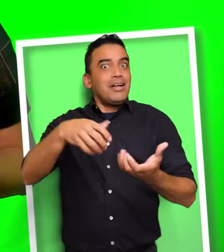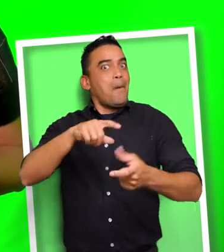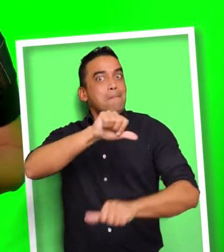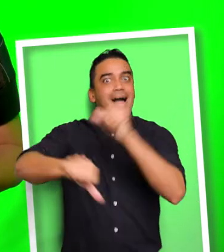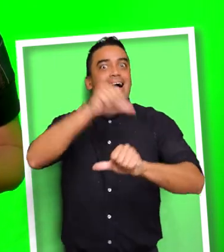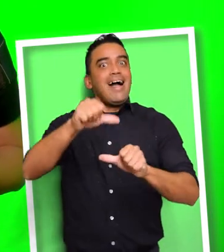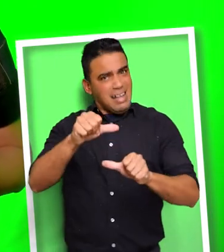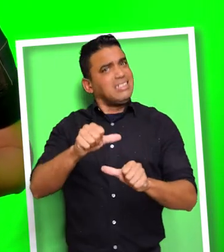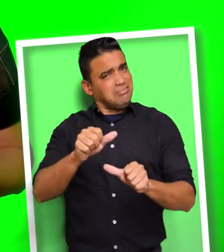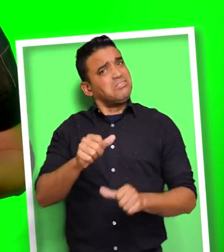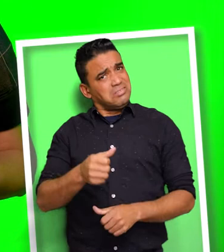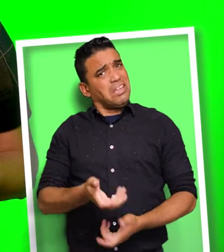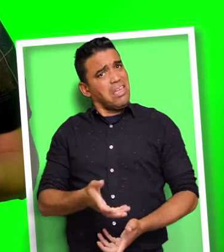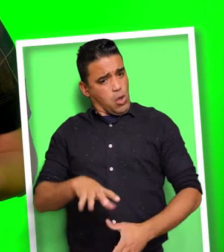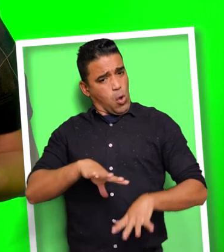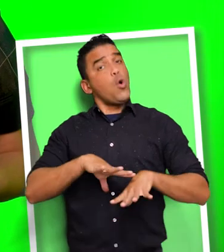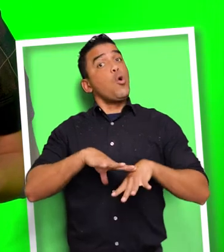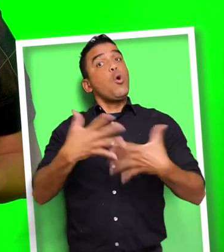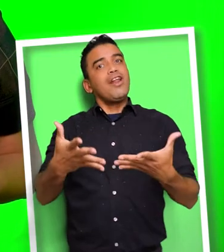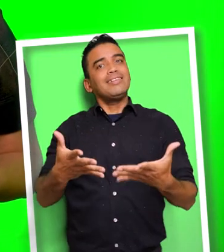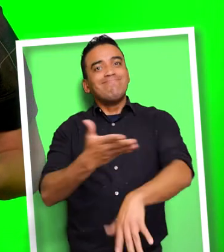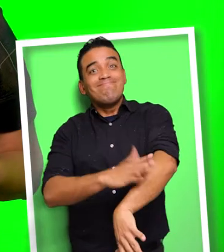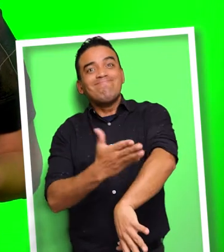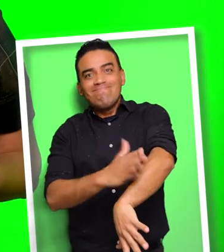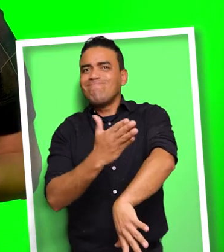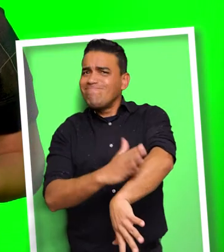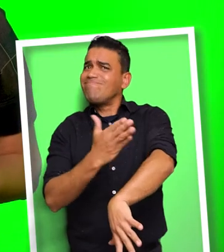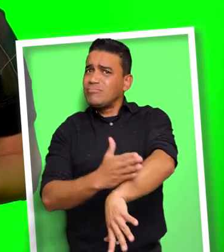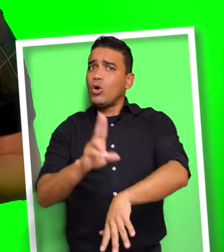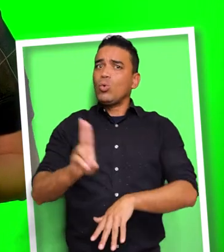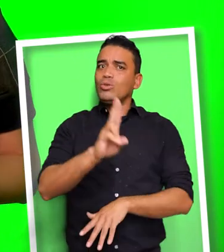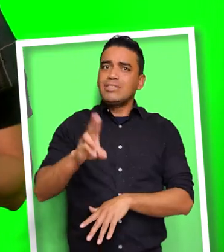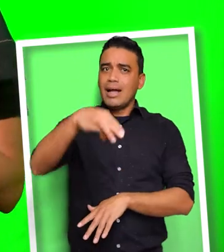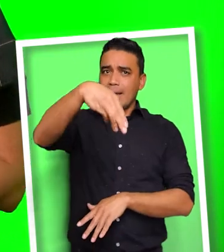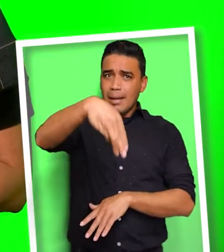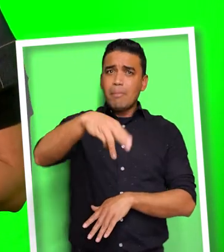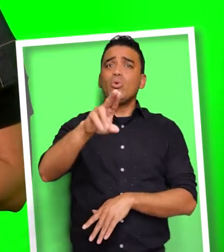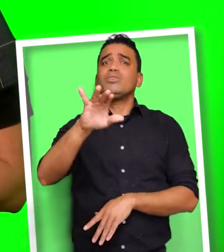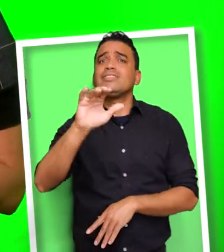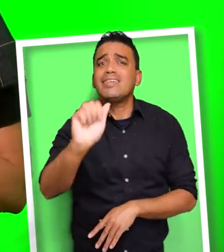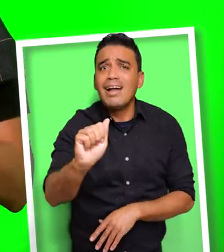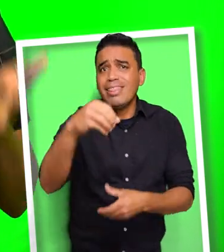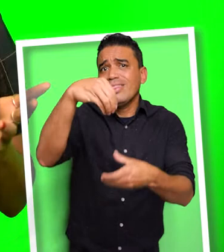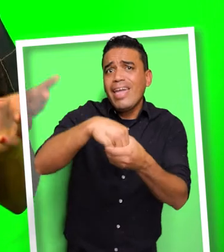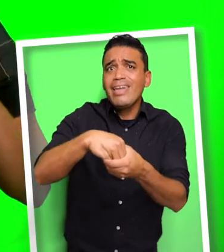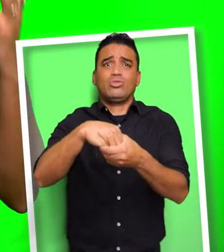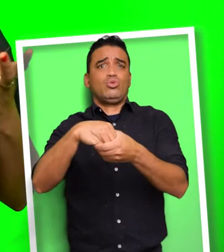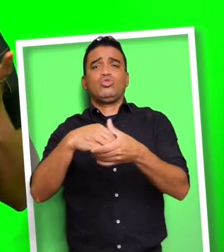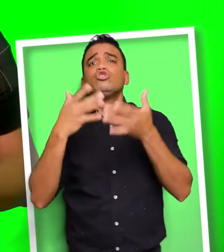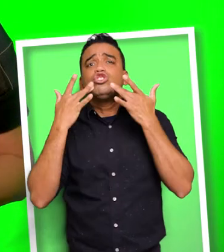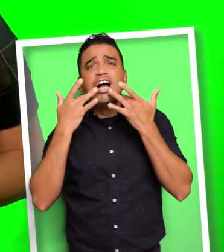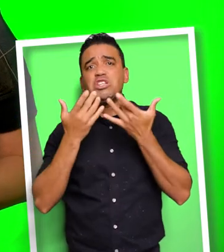sentido e ousado também, né, de fazer um exercício de usar a música dentro da história, não como só um